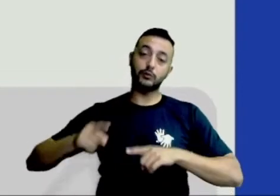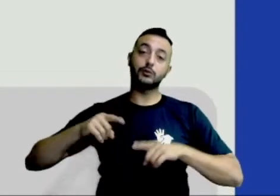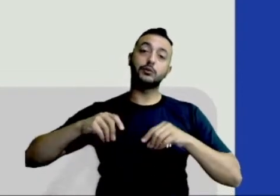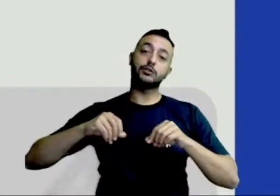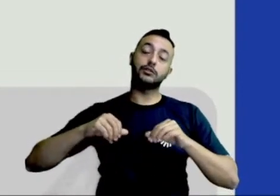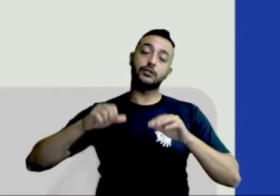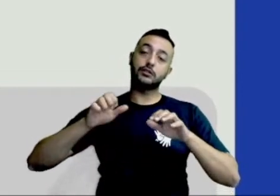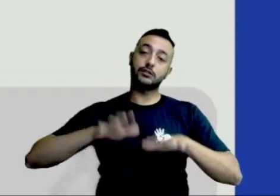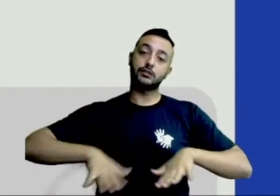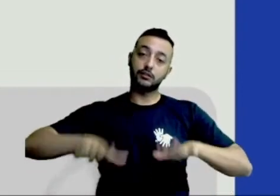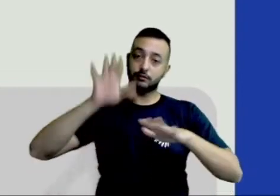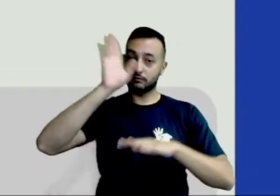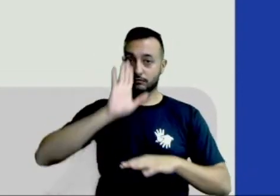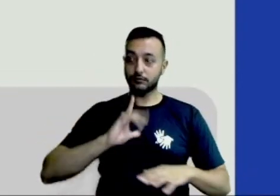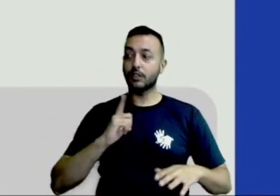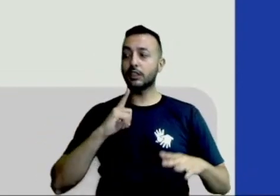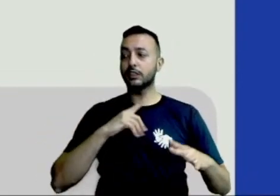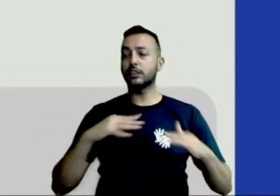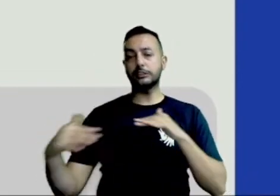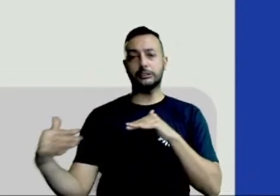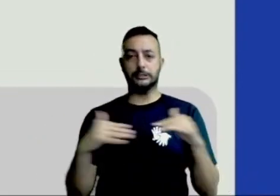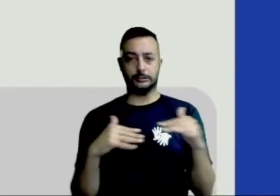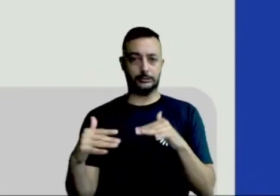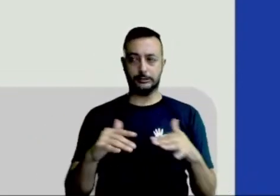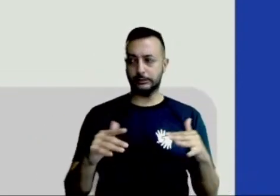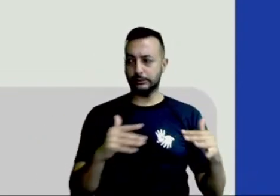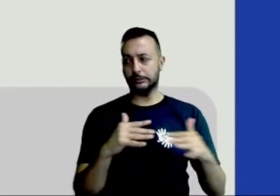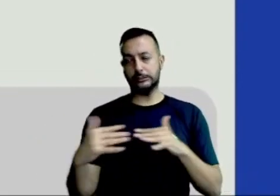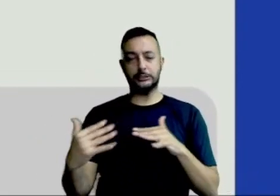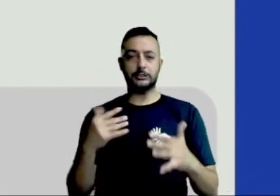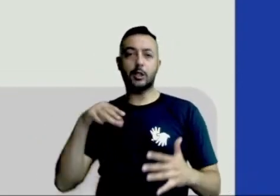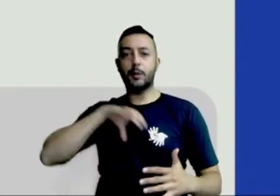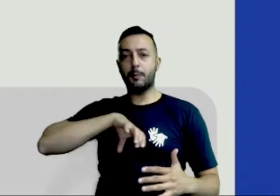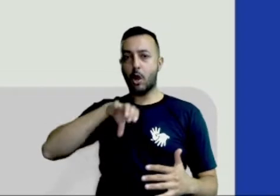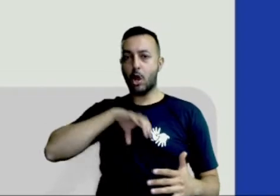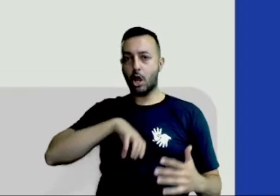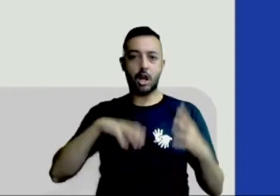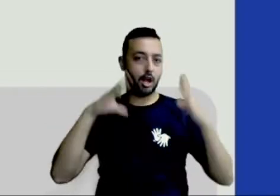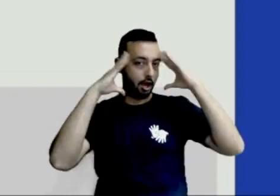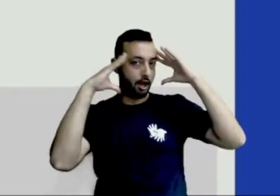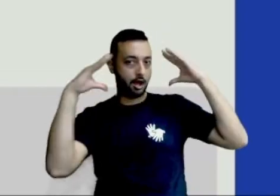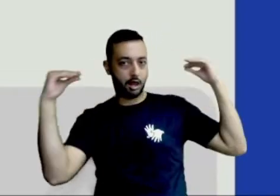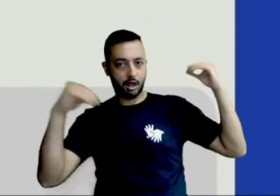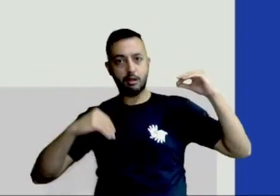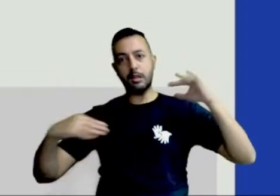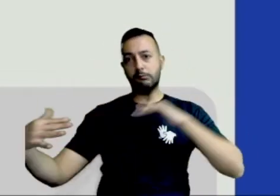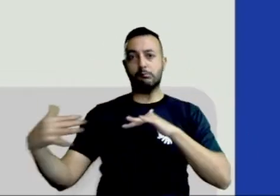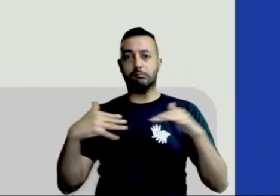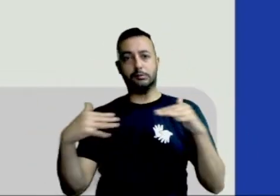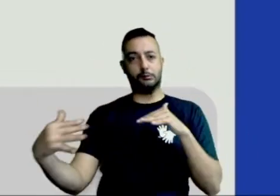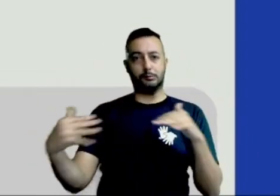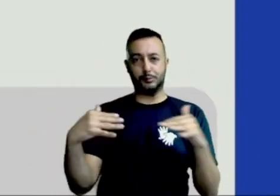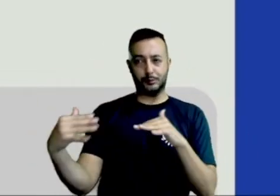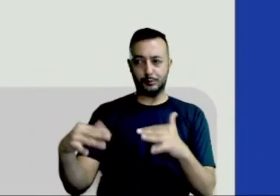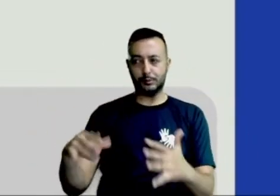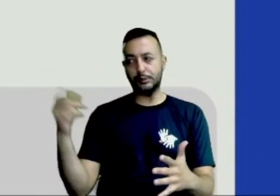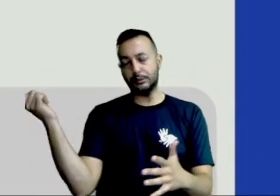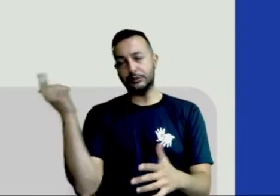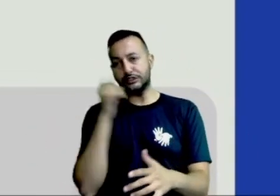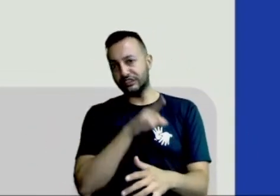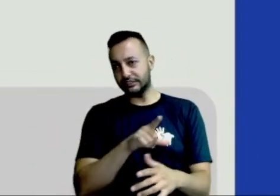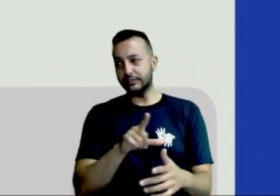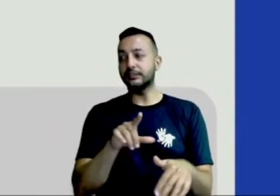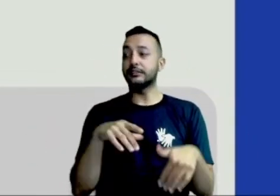do território brasileiro teve a batalha lá né entre os portugueses e os holandeses que acabou combinando